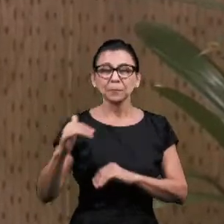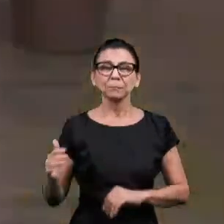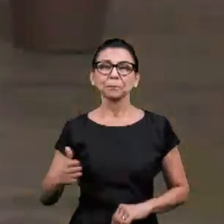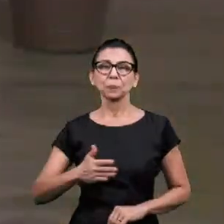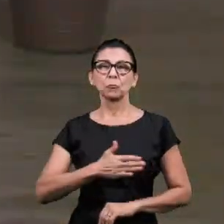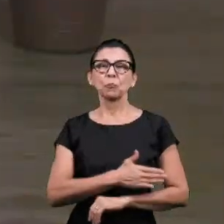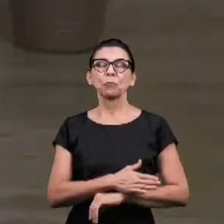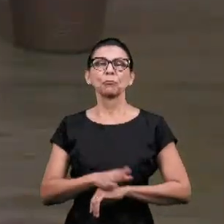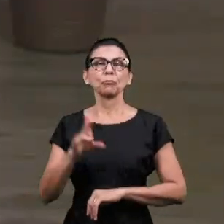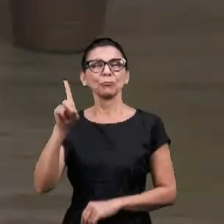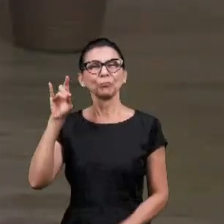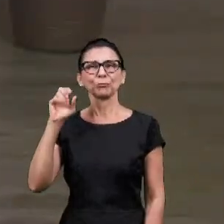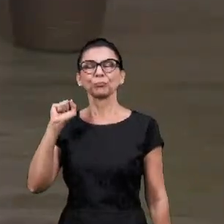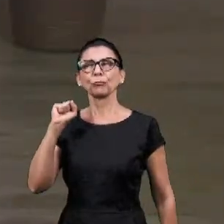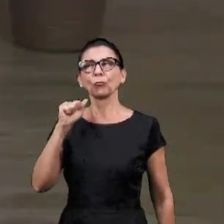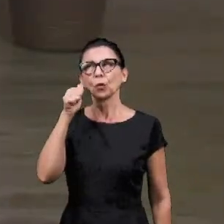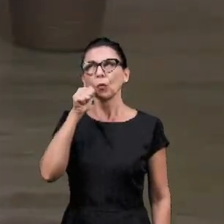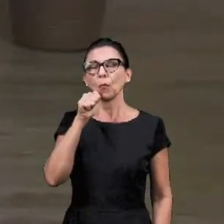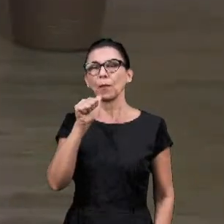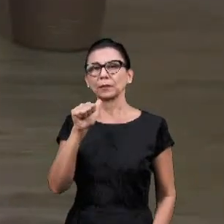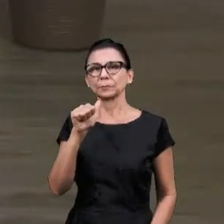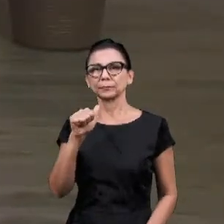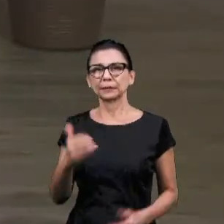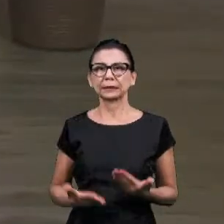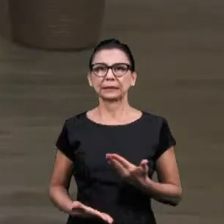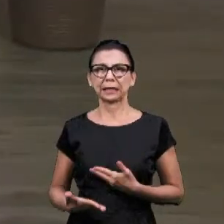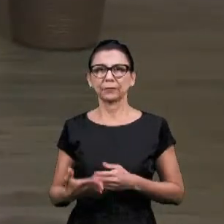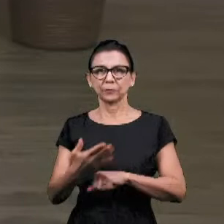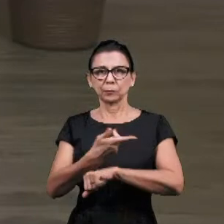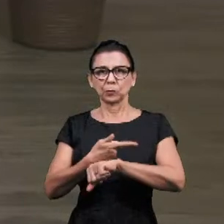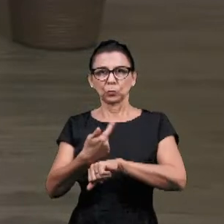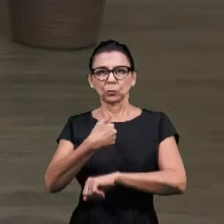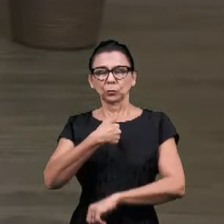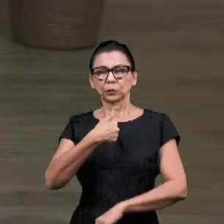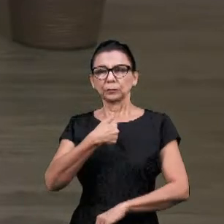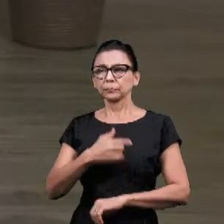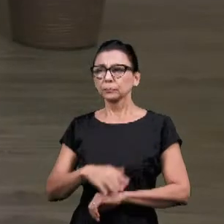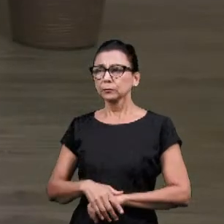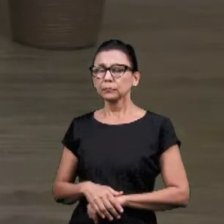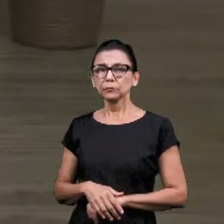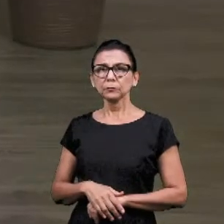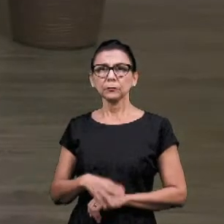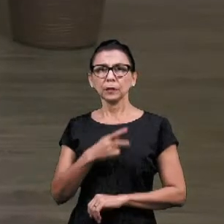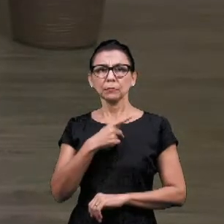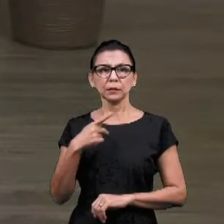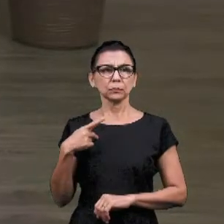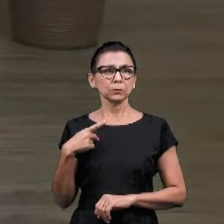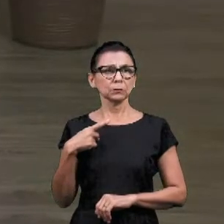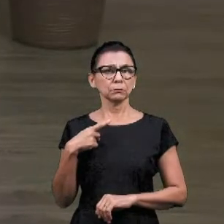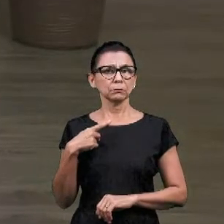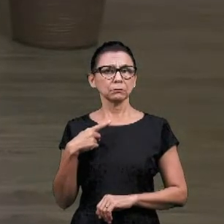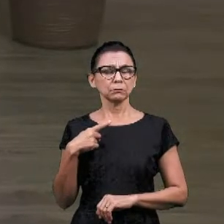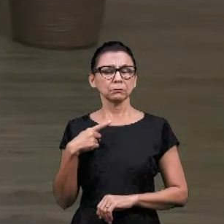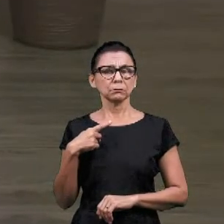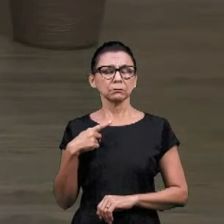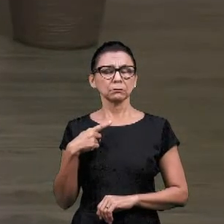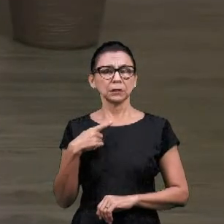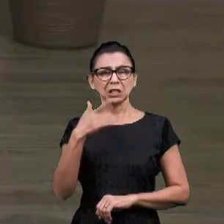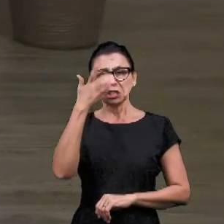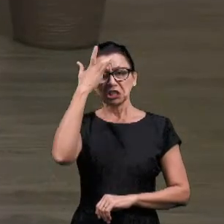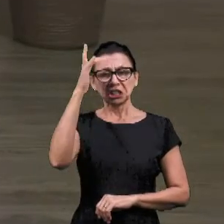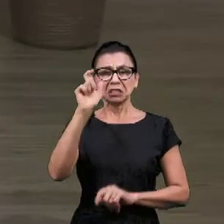irmã me procurou e disse assim: pastor, eu não sei mais quem evangelizar. Aí eu falei para ela assim: